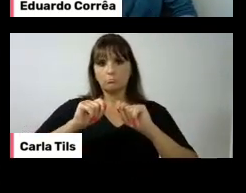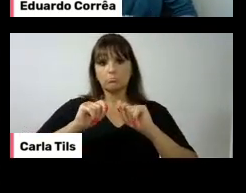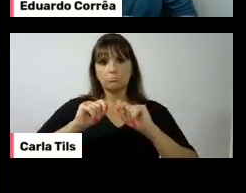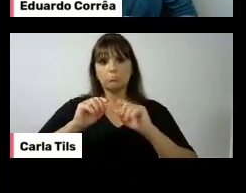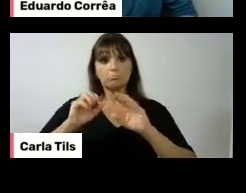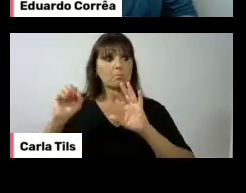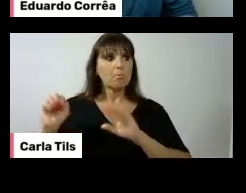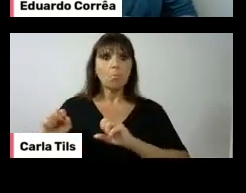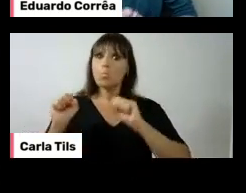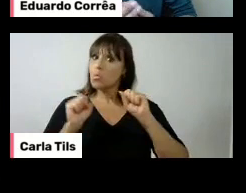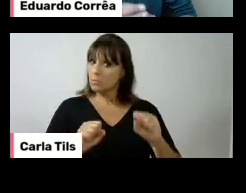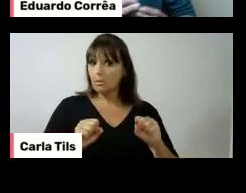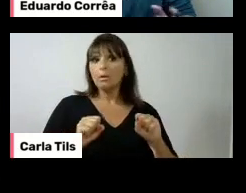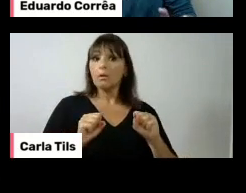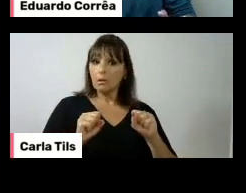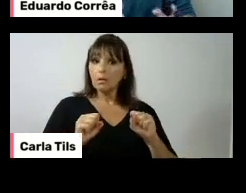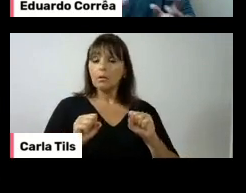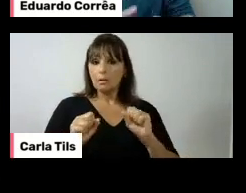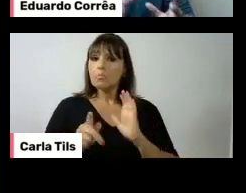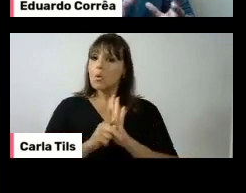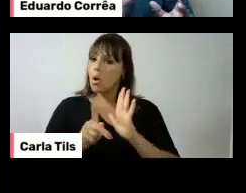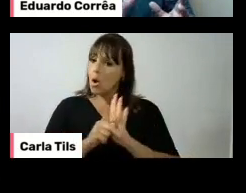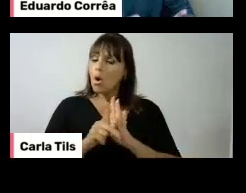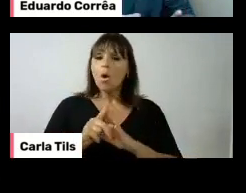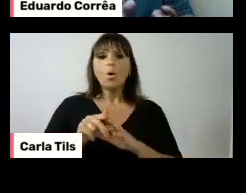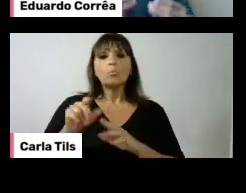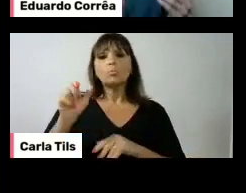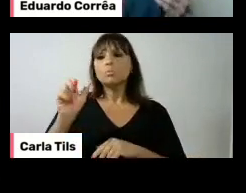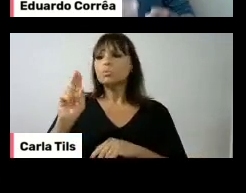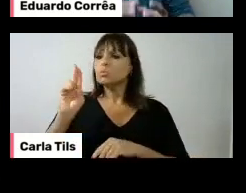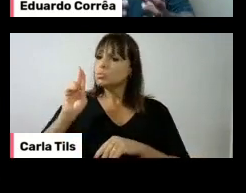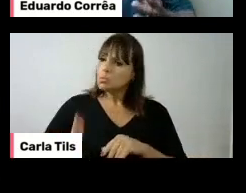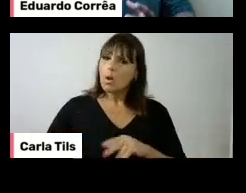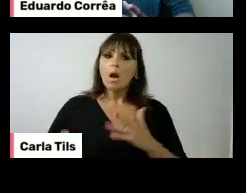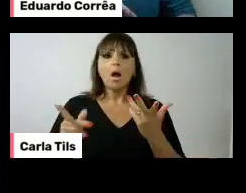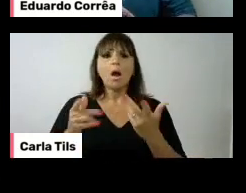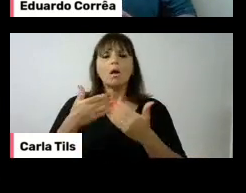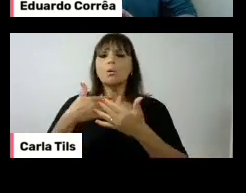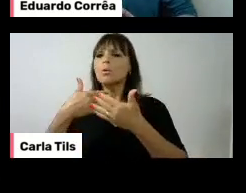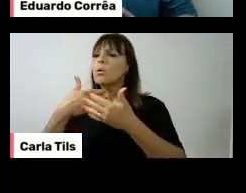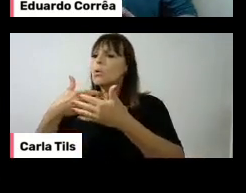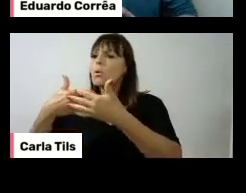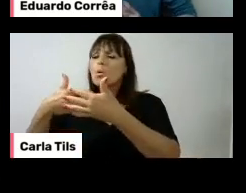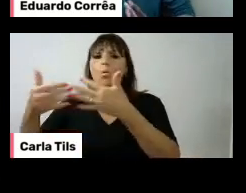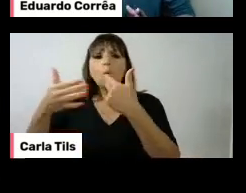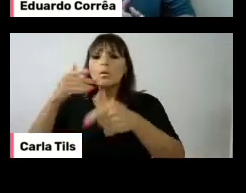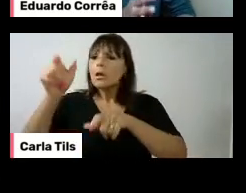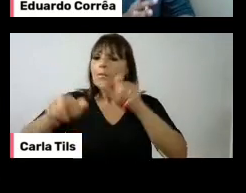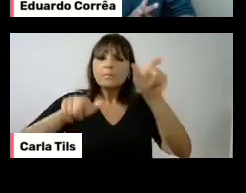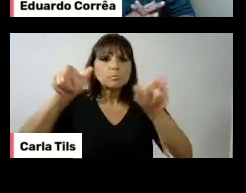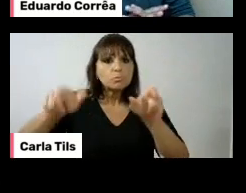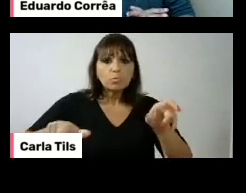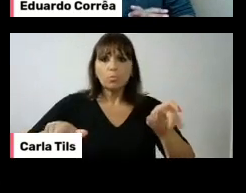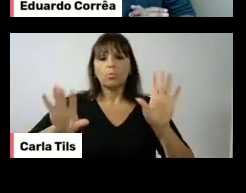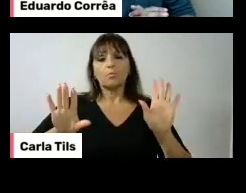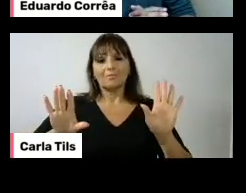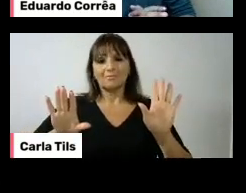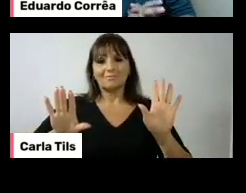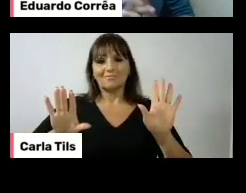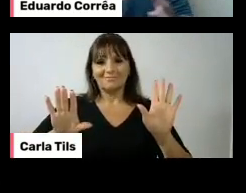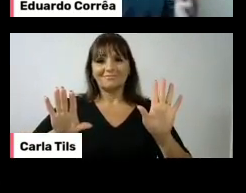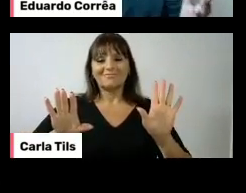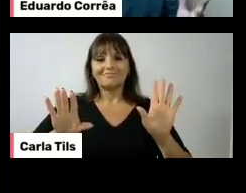dos nossos usuários, de qualquer pessoa. Entenda o usuário como qualquer pessoa. Porque a partir do momento que nós entendemos